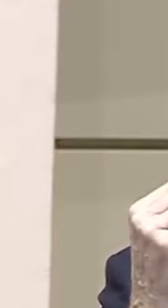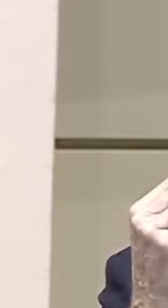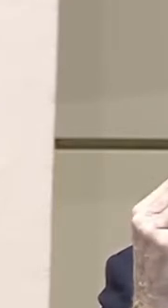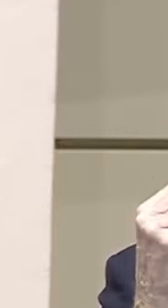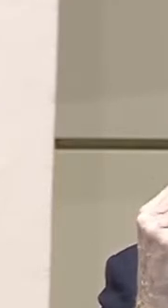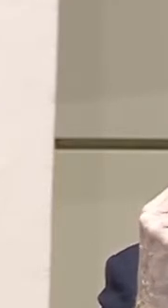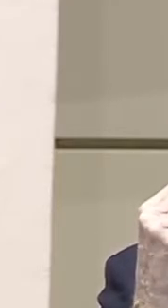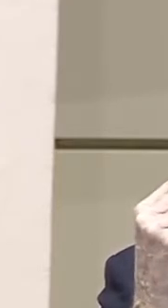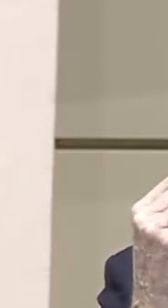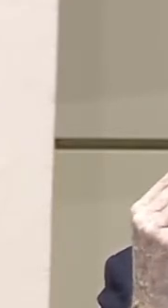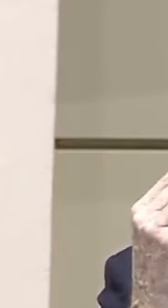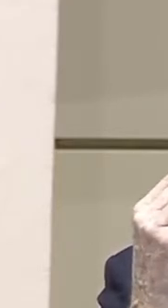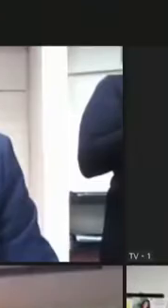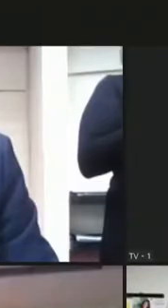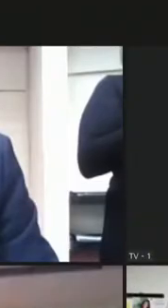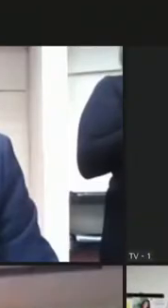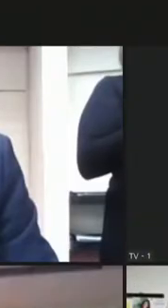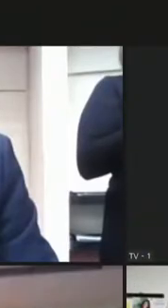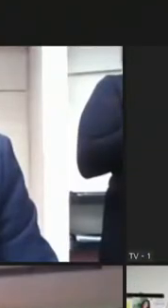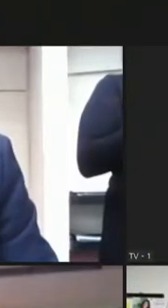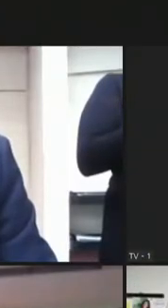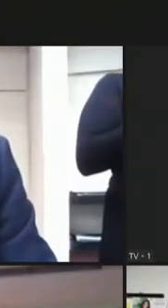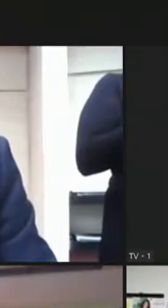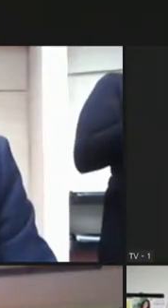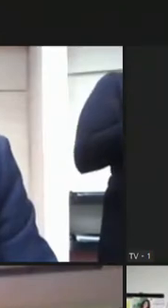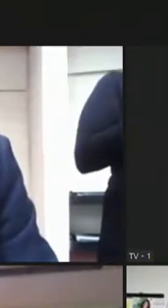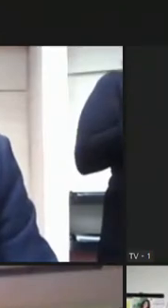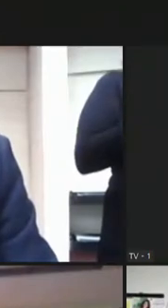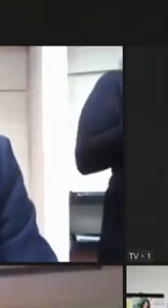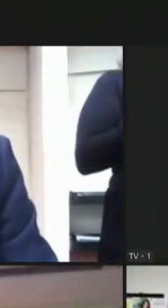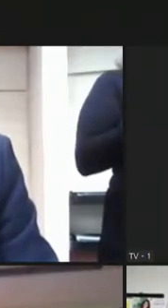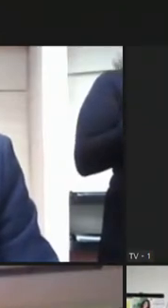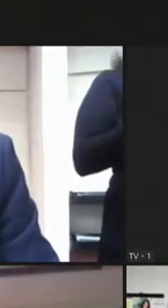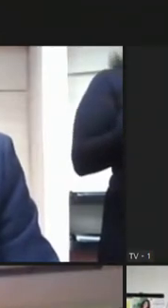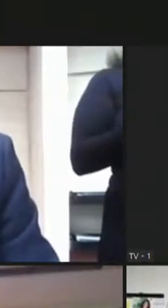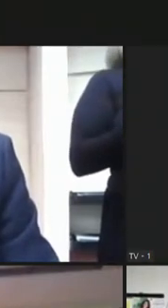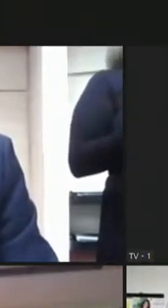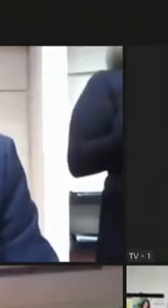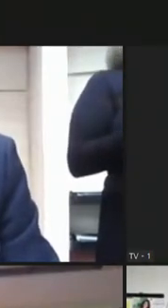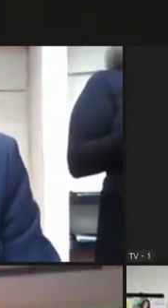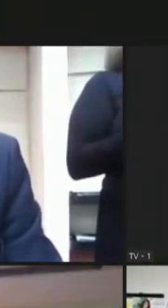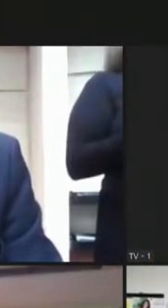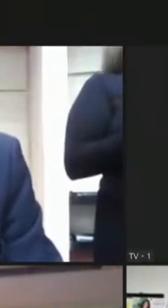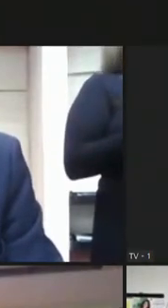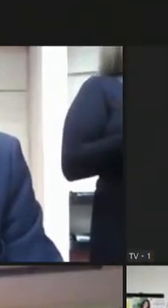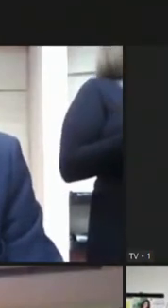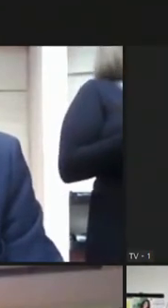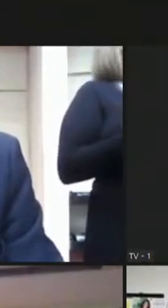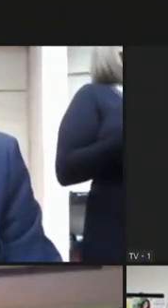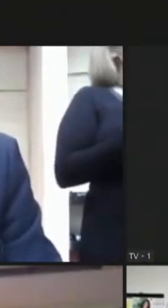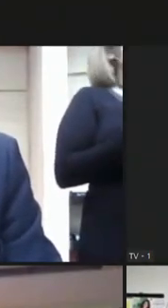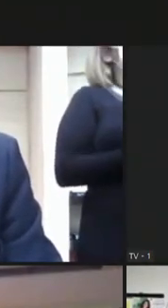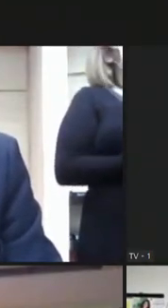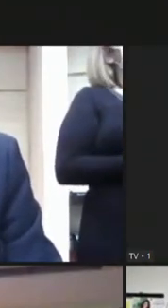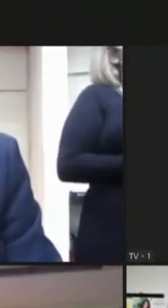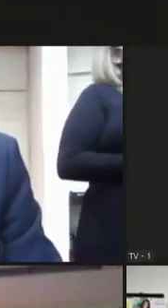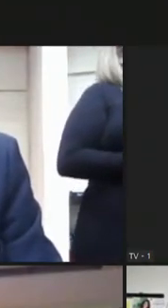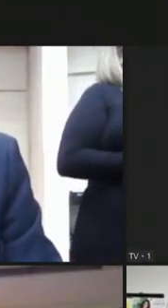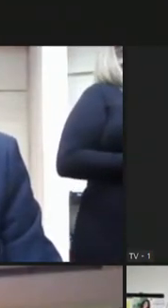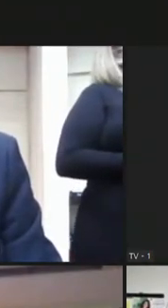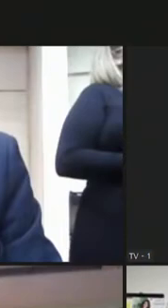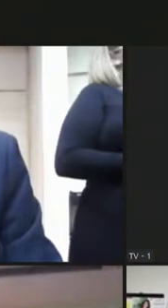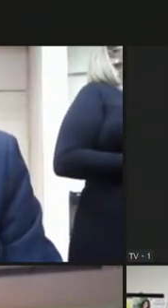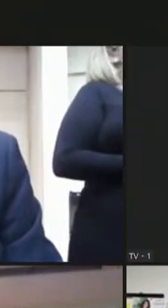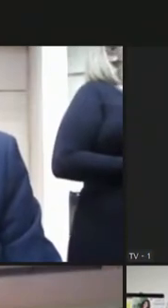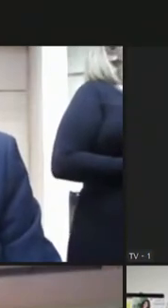que concordam mesmo como estão, aprovado por unanimidade. Só uma questão de ordem, por gentileza. Com a